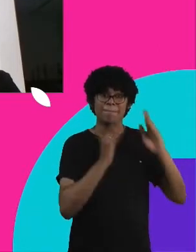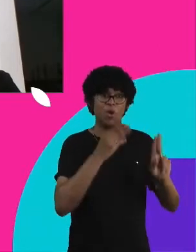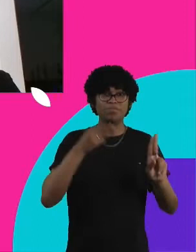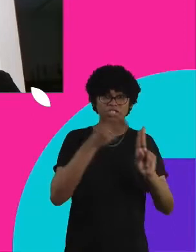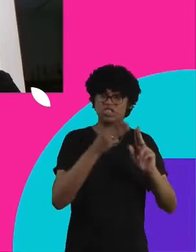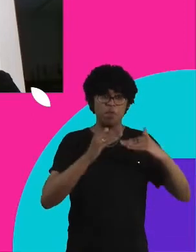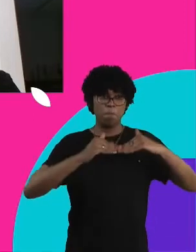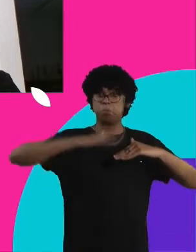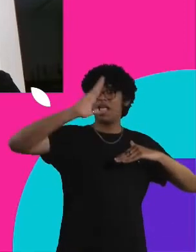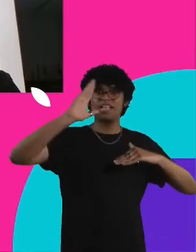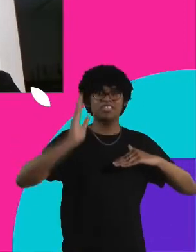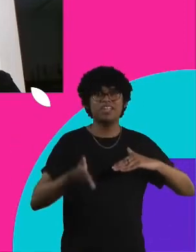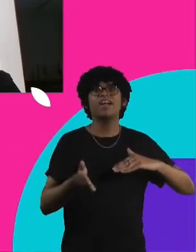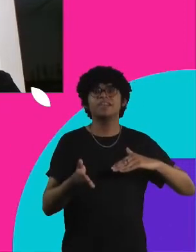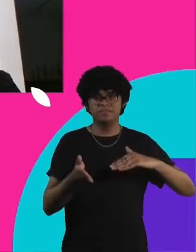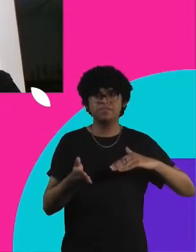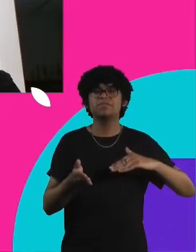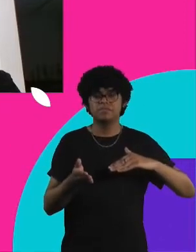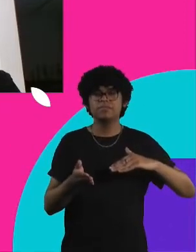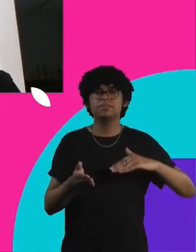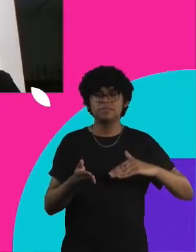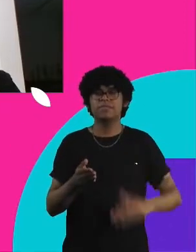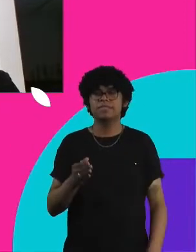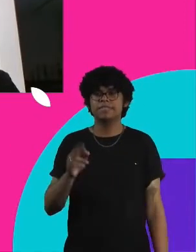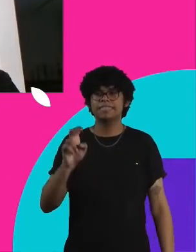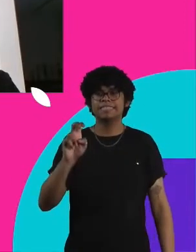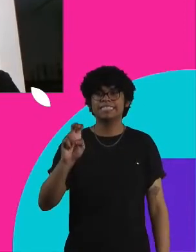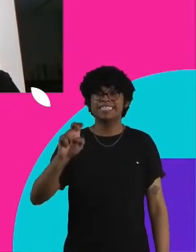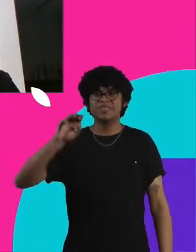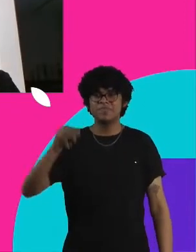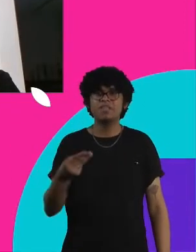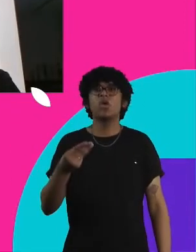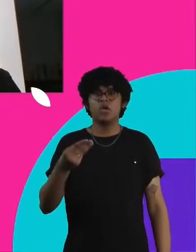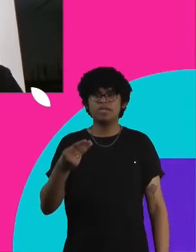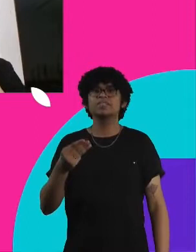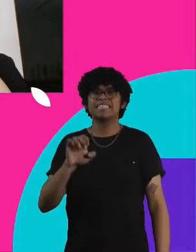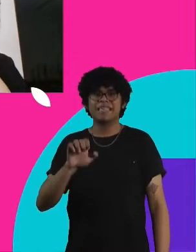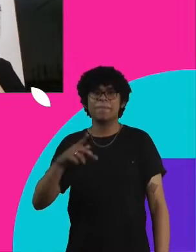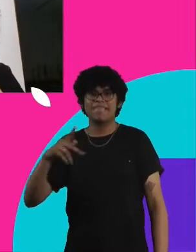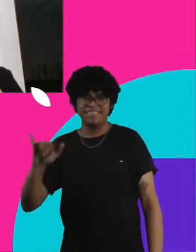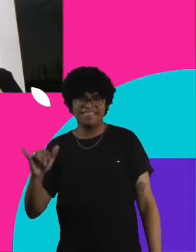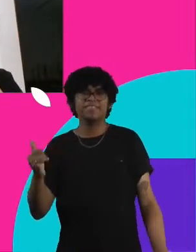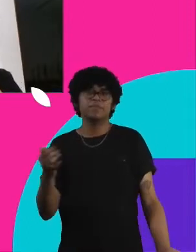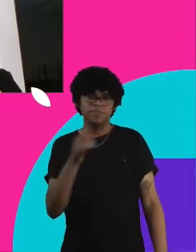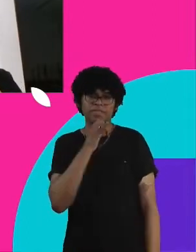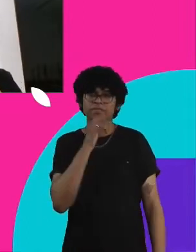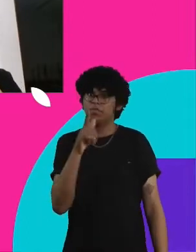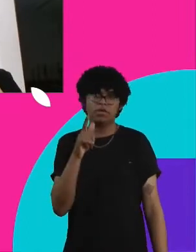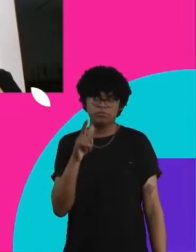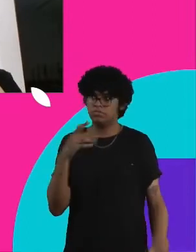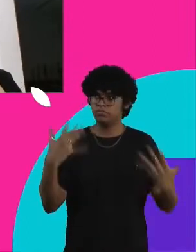beneficiadas, eu não sei se 3 ou 5 milhões de EPIs. Eu perguntei para minha irmã antes da palestra, mas assim, enfim, bastante